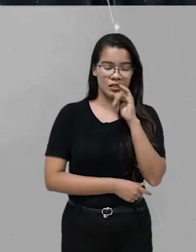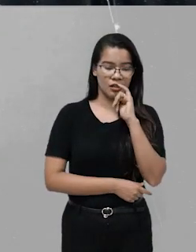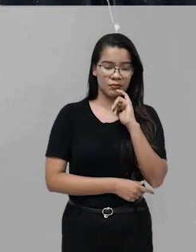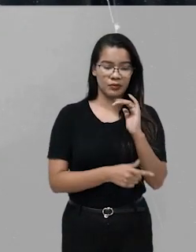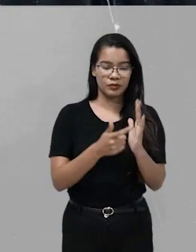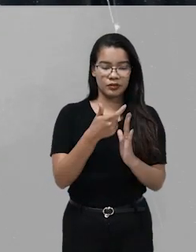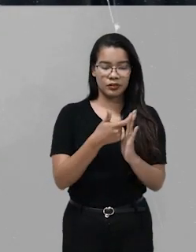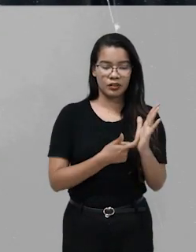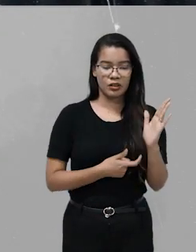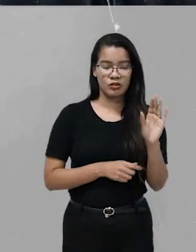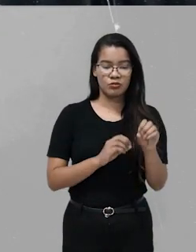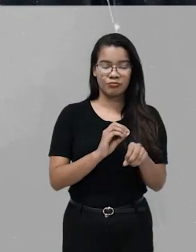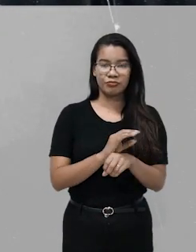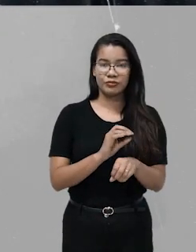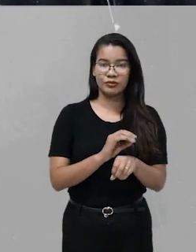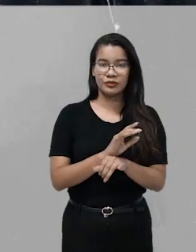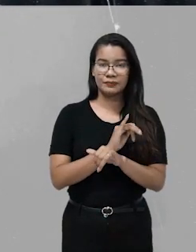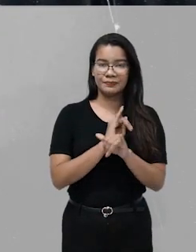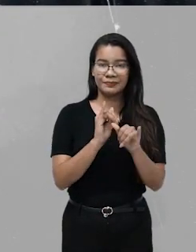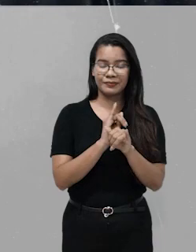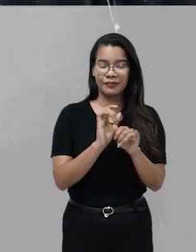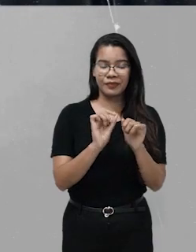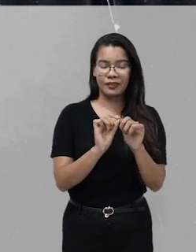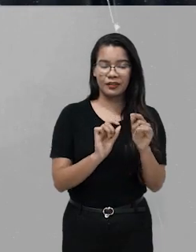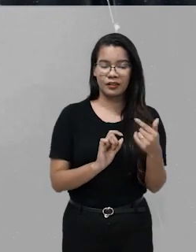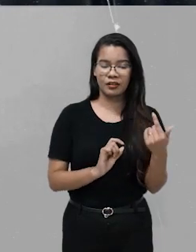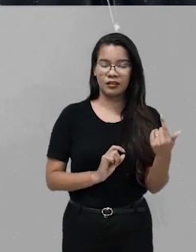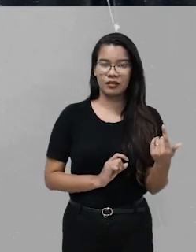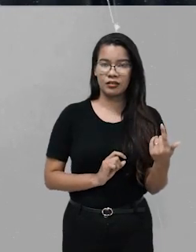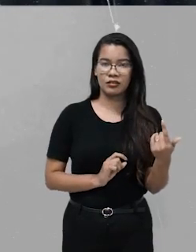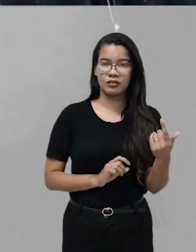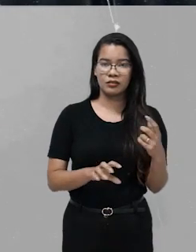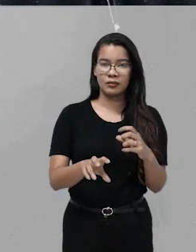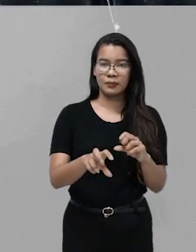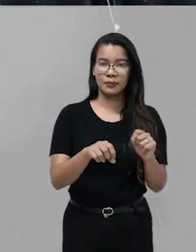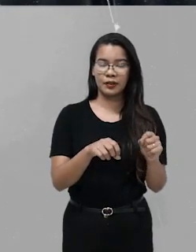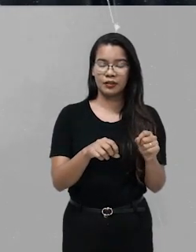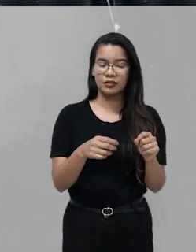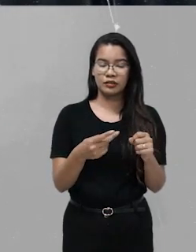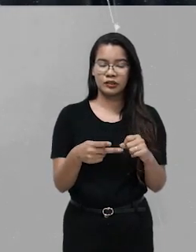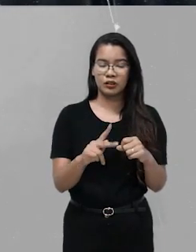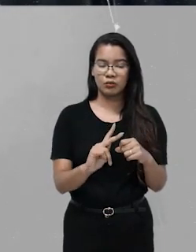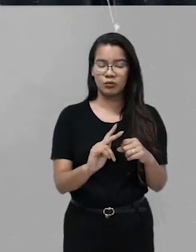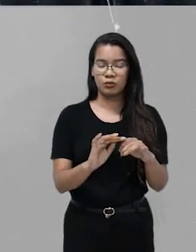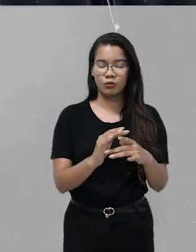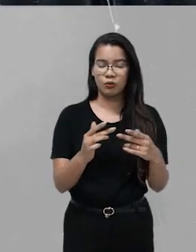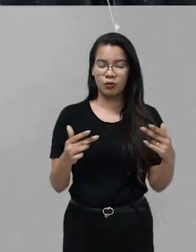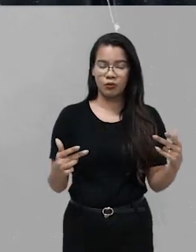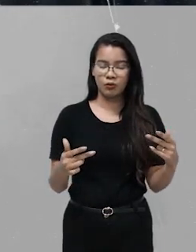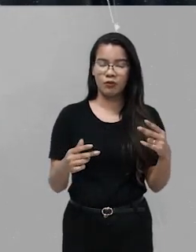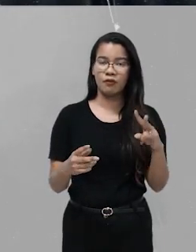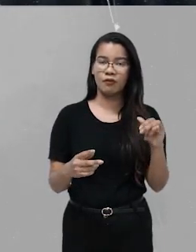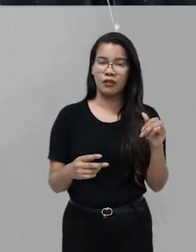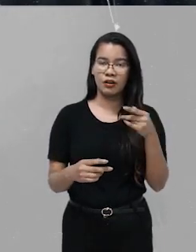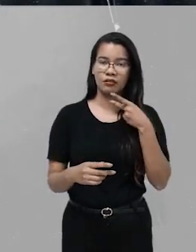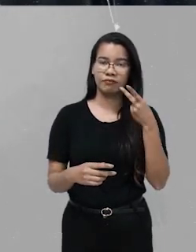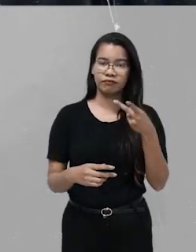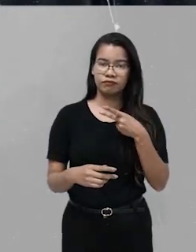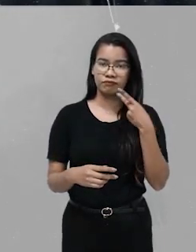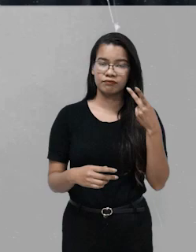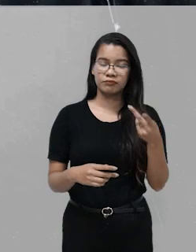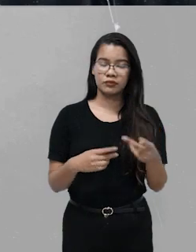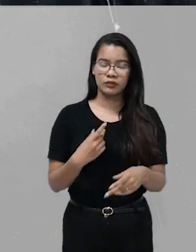textos instrucionais. Faça isso, pegue tal coisa, vai falando para quem, para